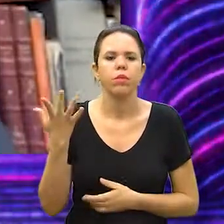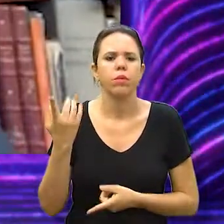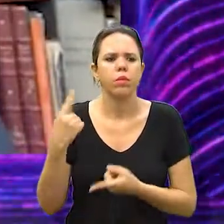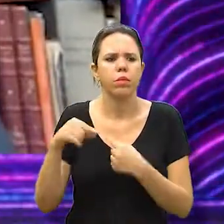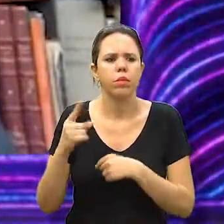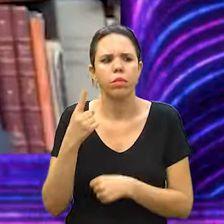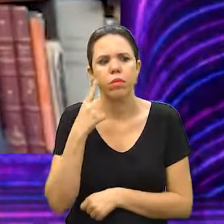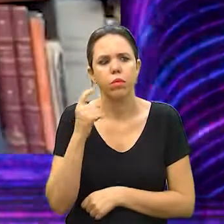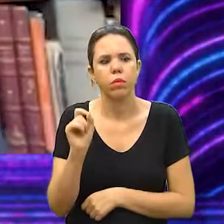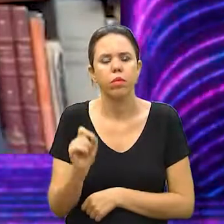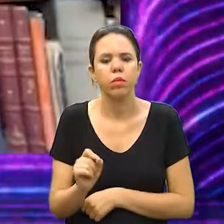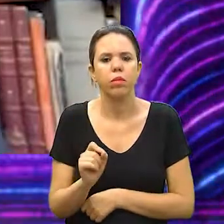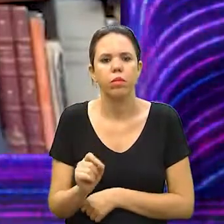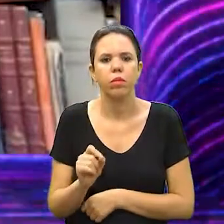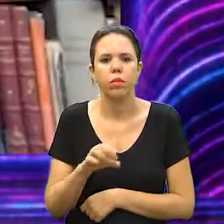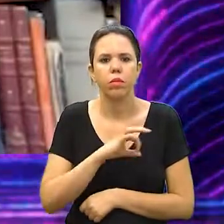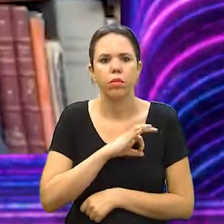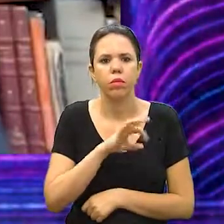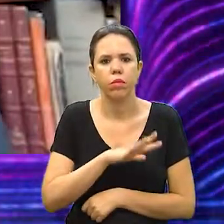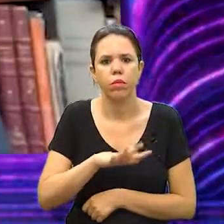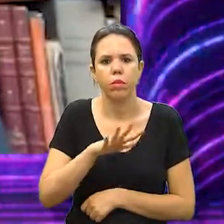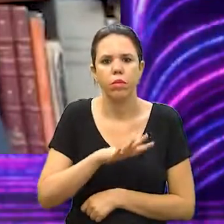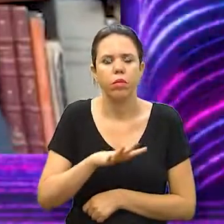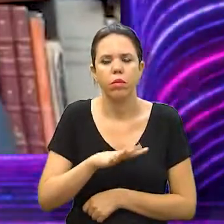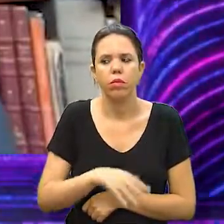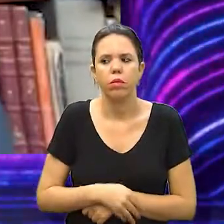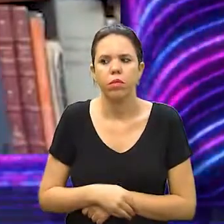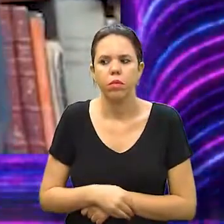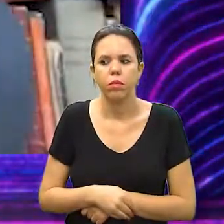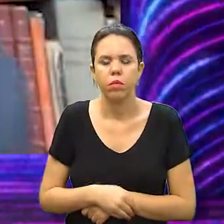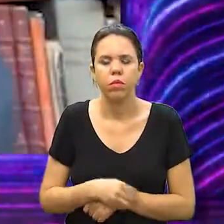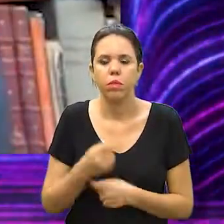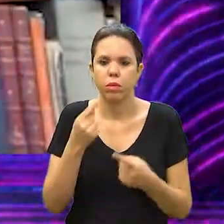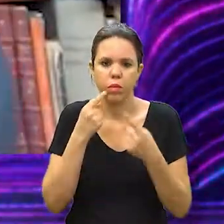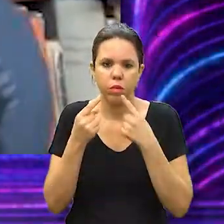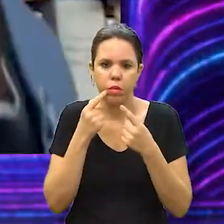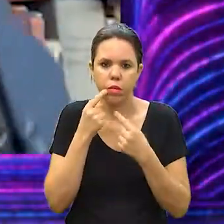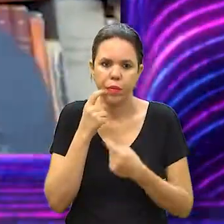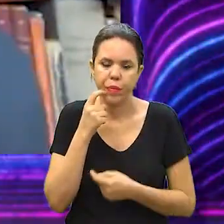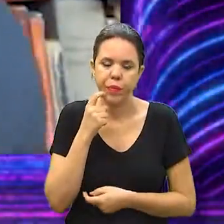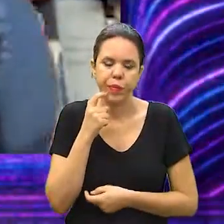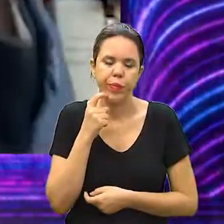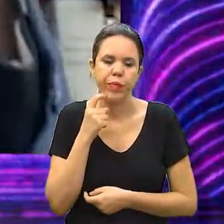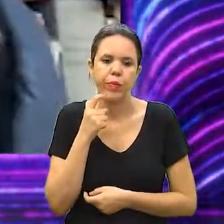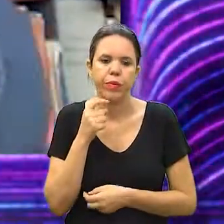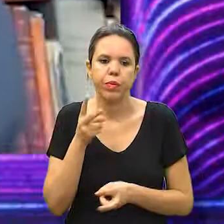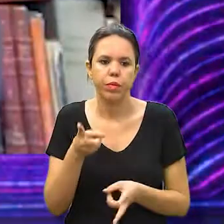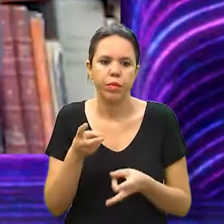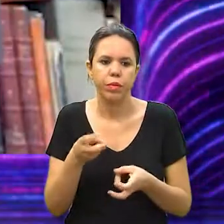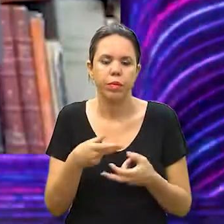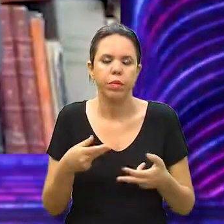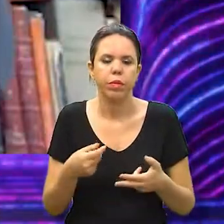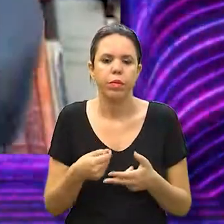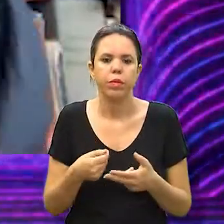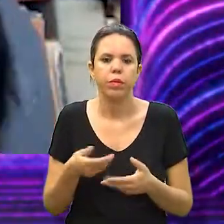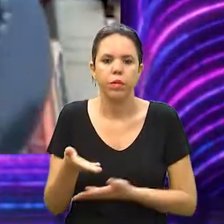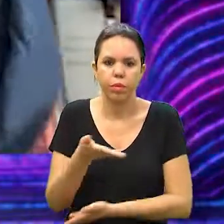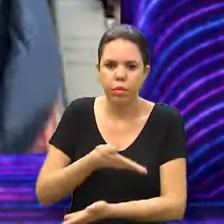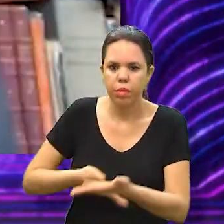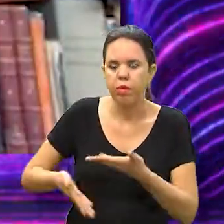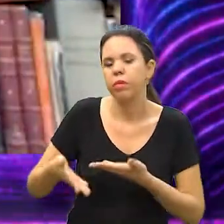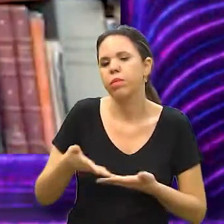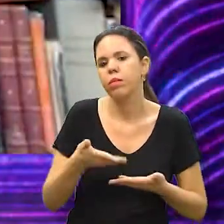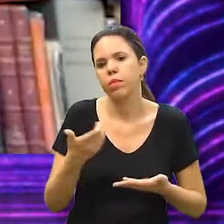fenômeno muito interessante. Esses policiais, pelo diálogo de verem, interagirem